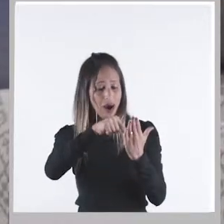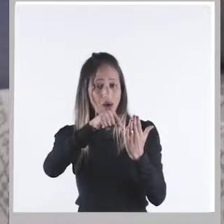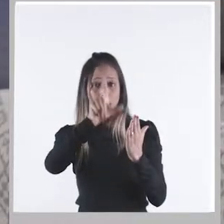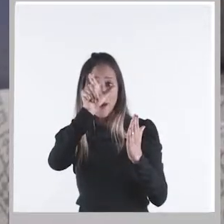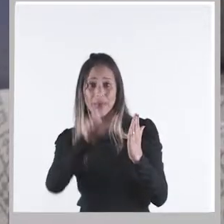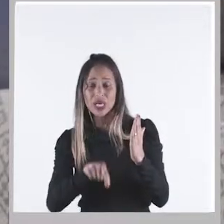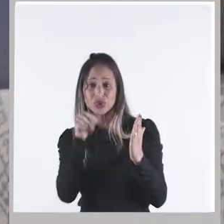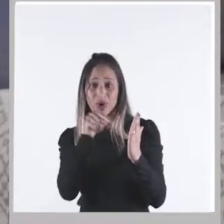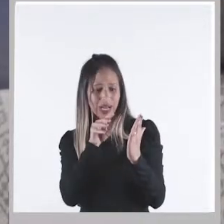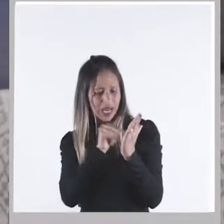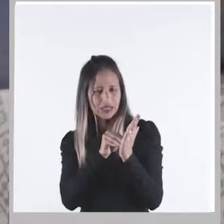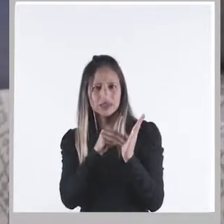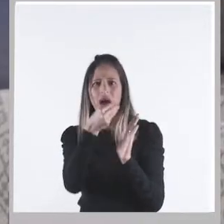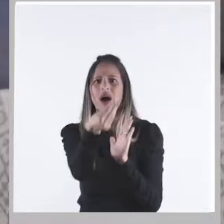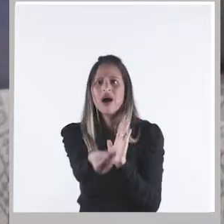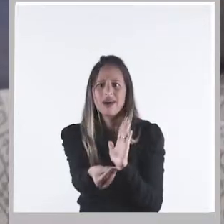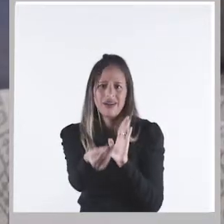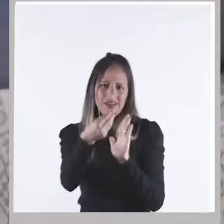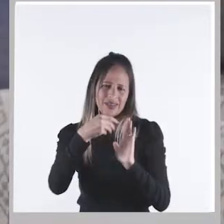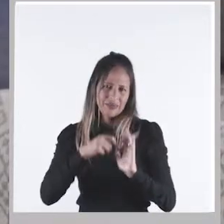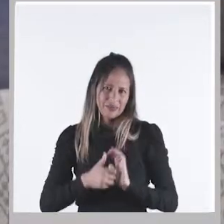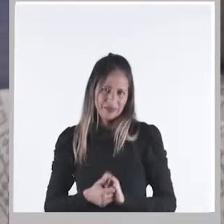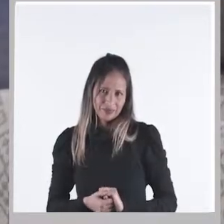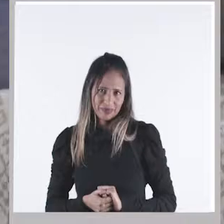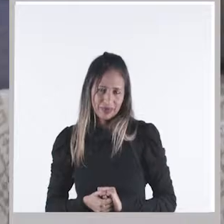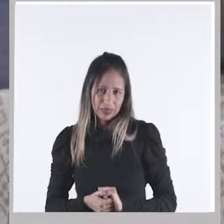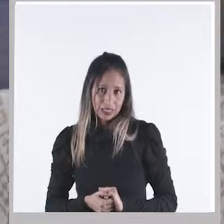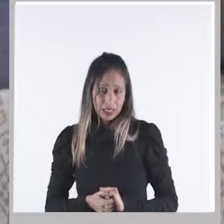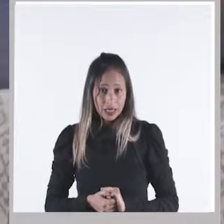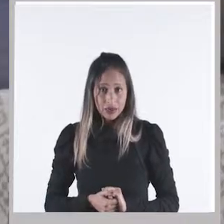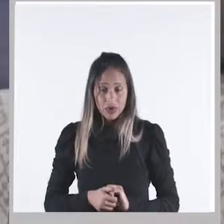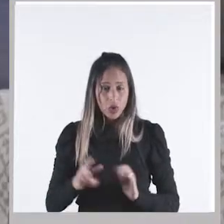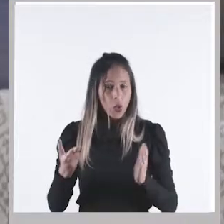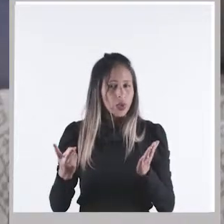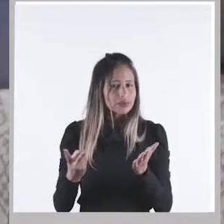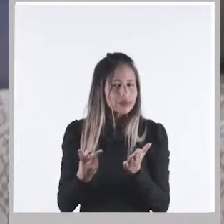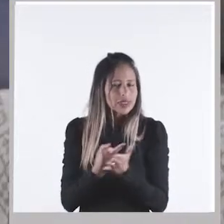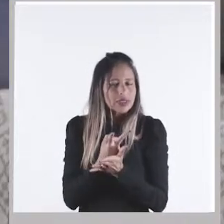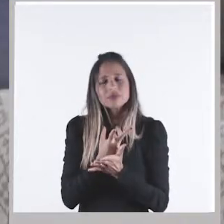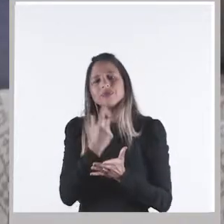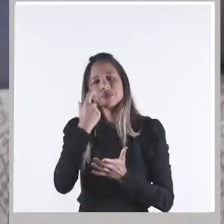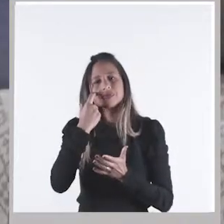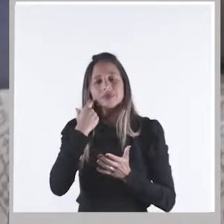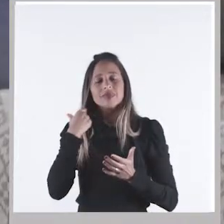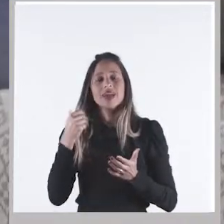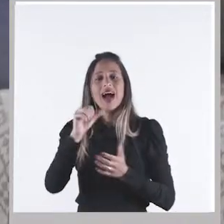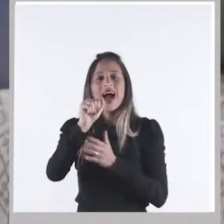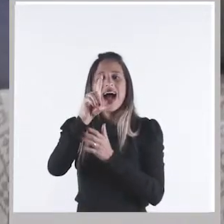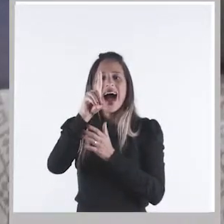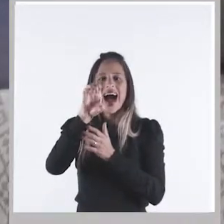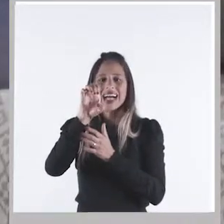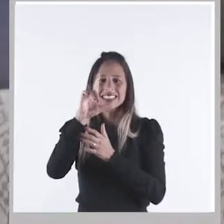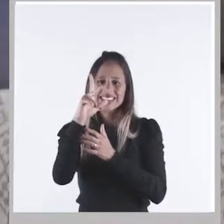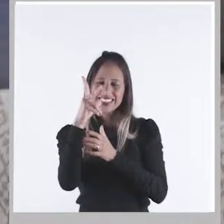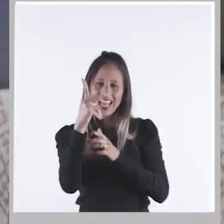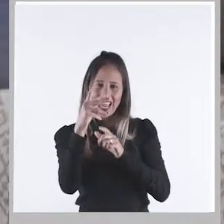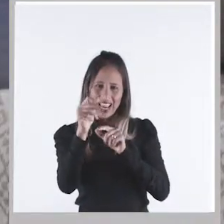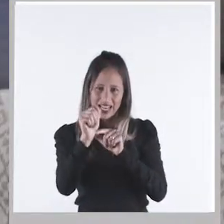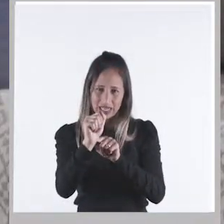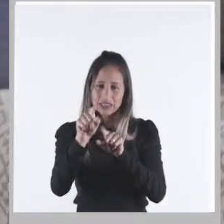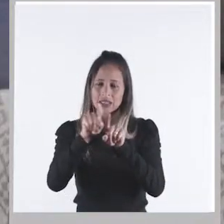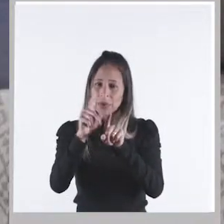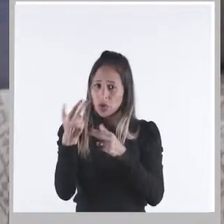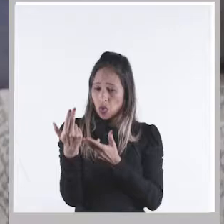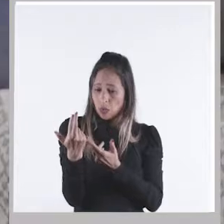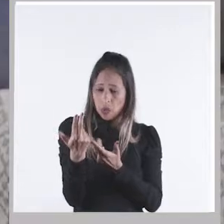personagem saltado de algum conto de Guimarães Rosa. Então foi um assombro, da mesma forma que a Adélia, né? A Adélia é como